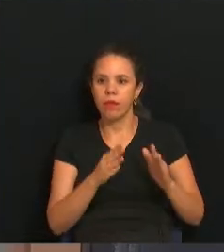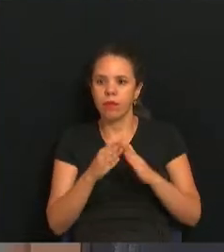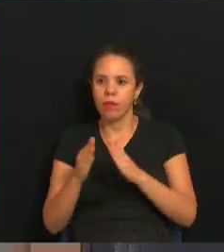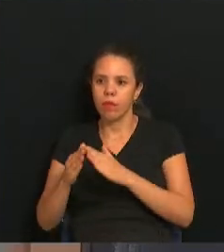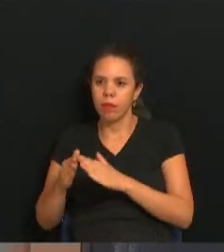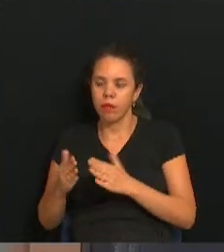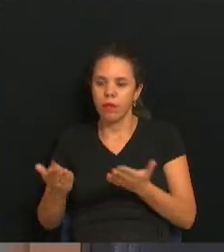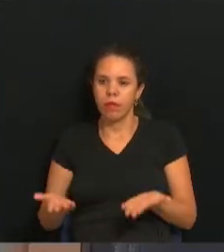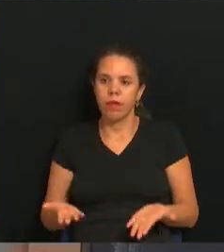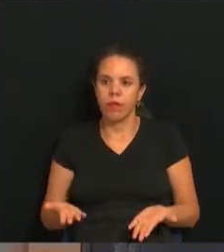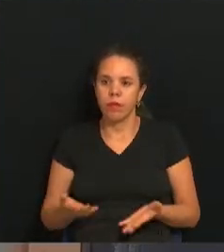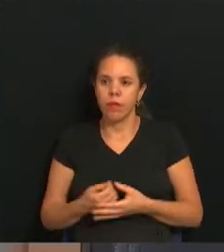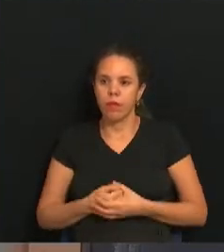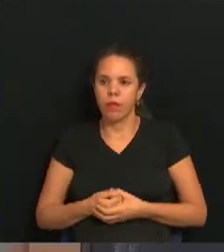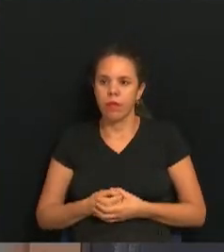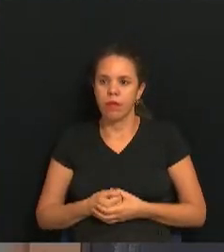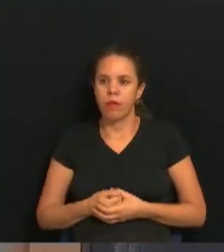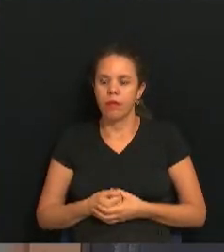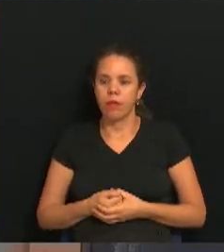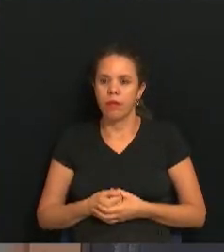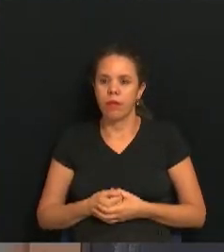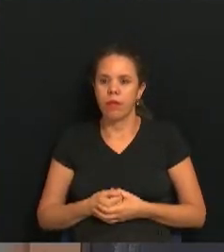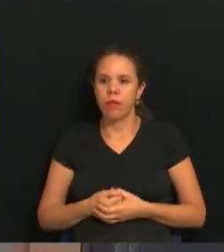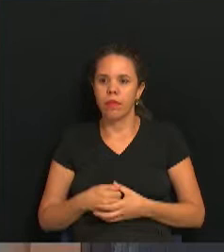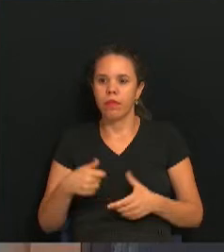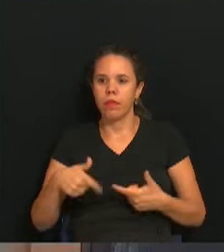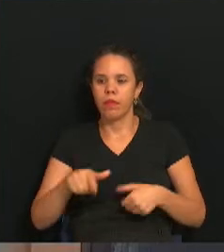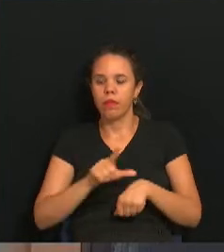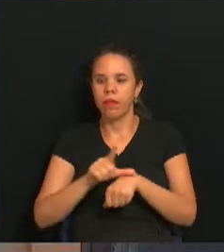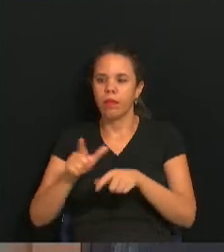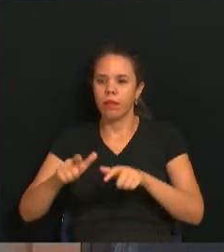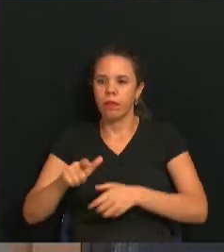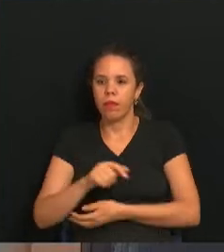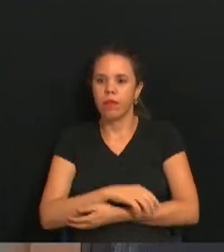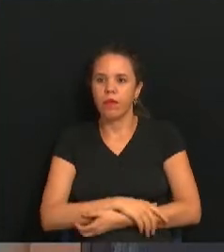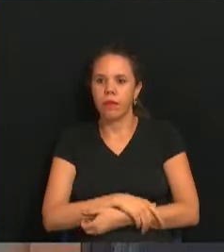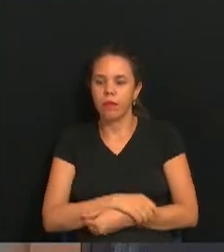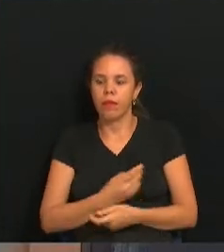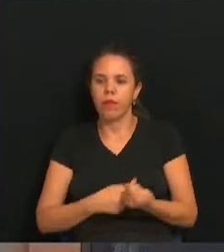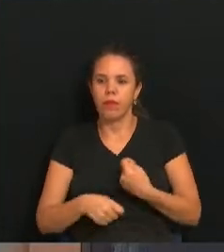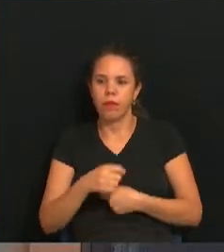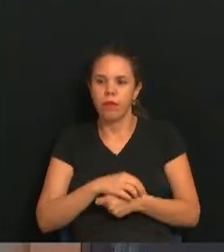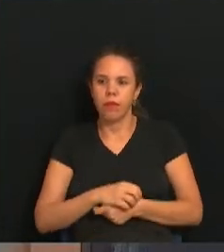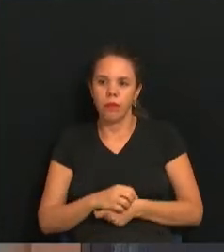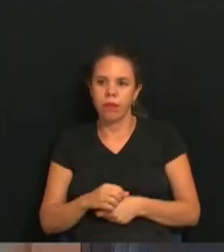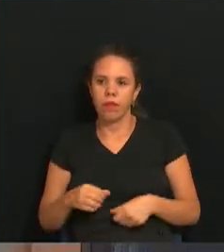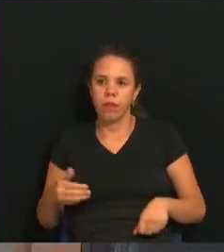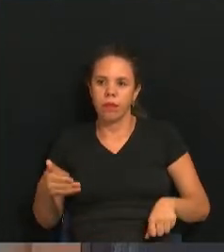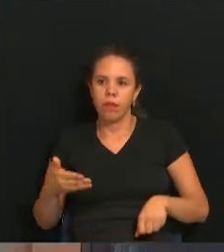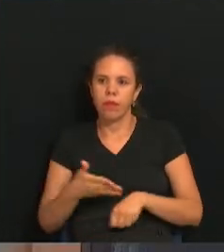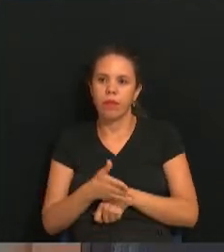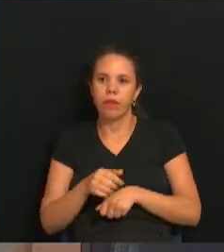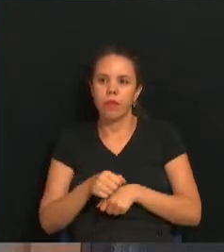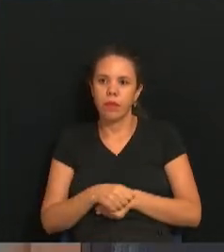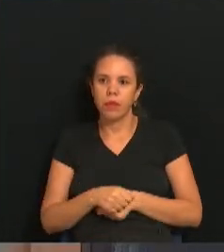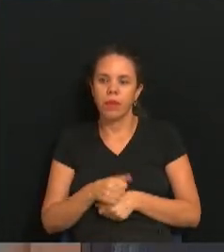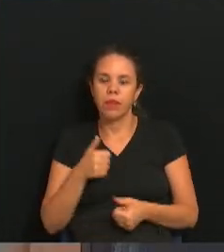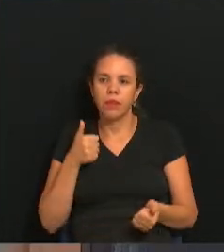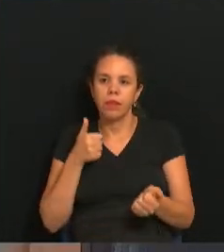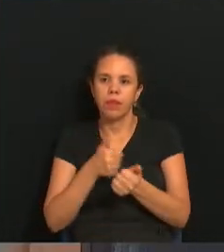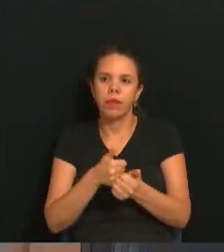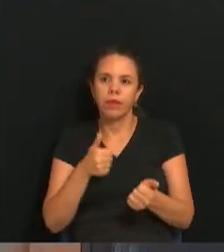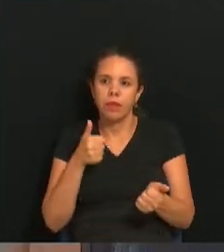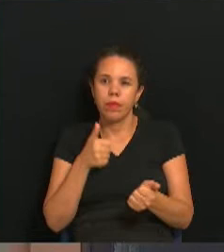a faixa ZAE, Atividade de Zona Econômica, adentrou muito, ficando próximos